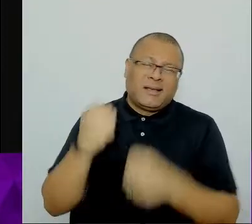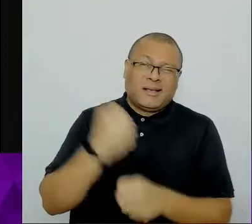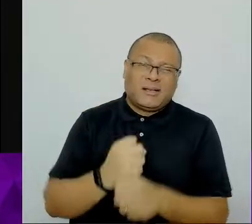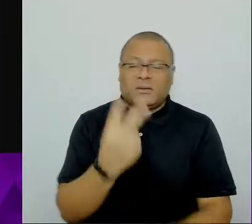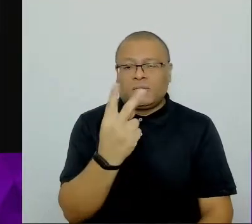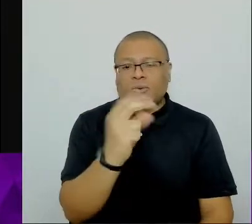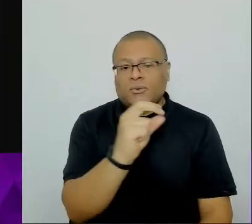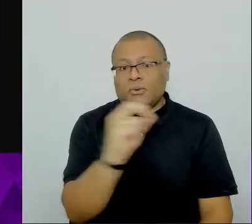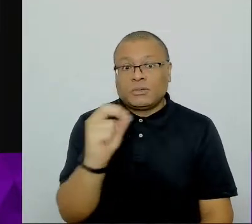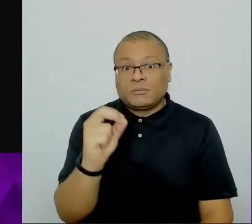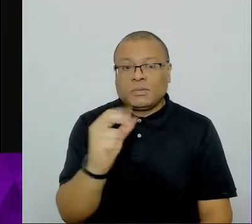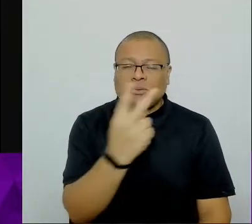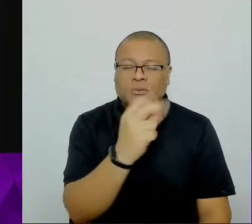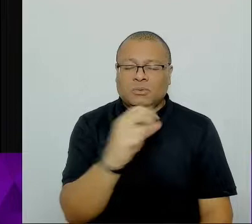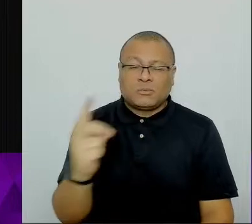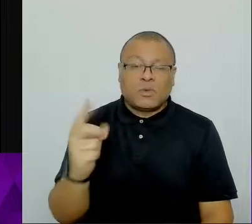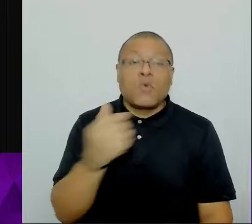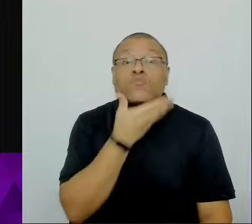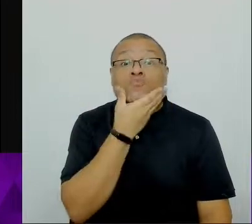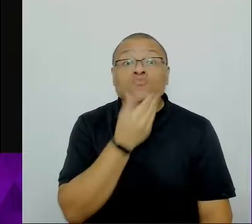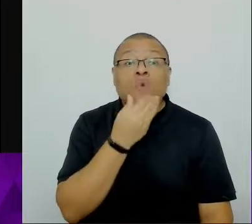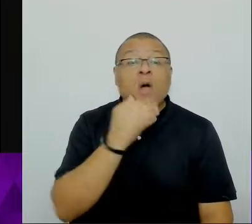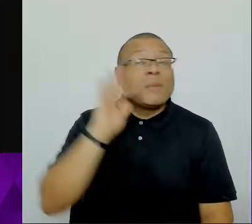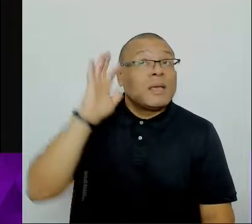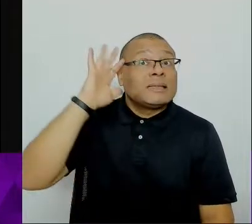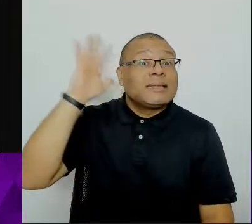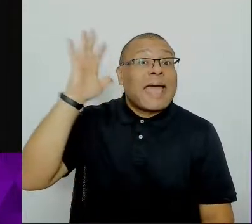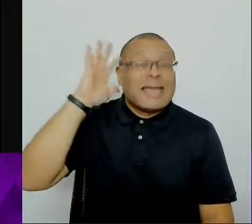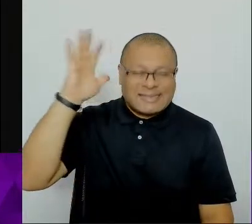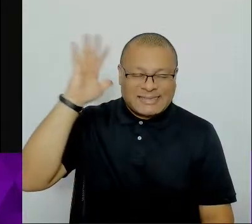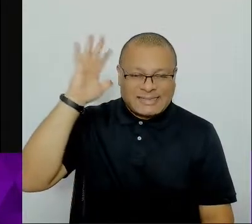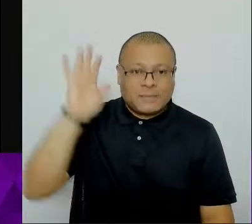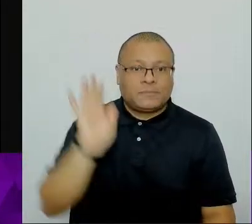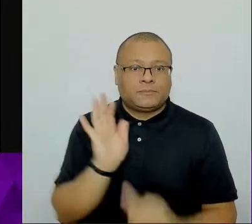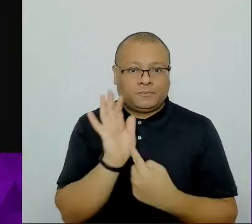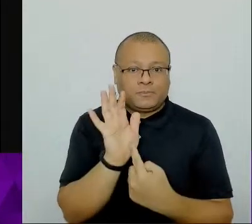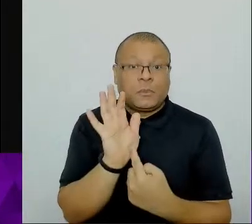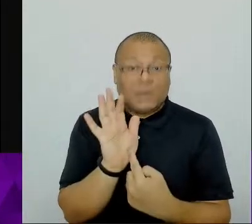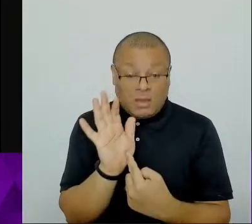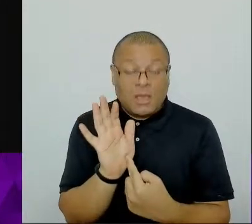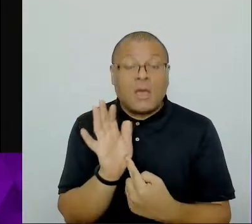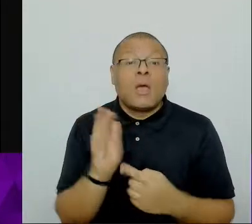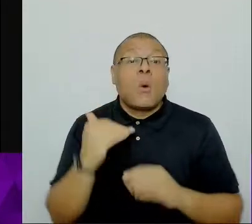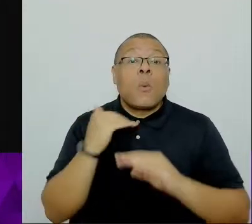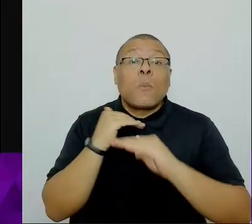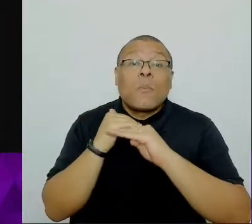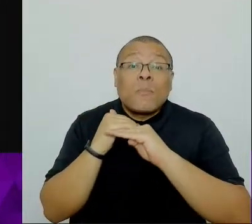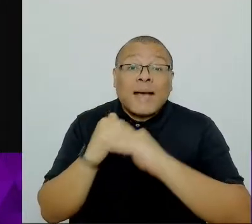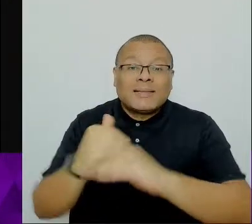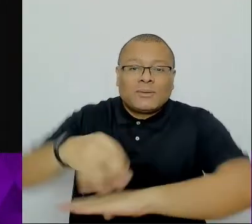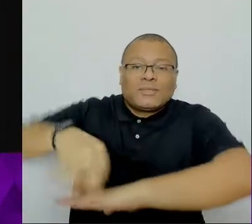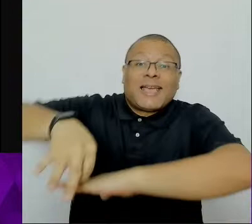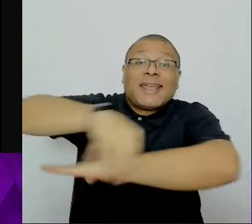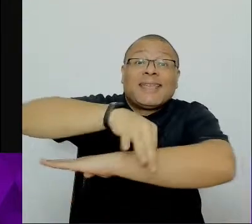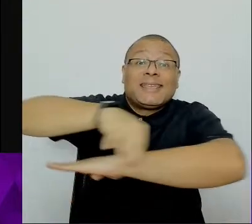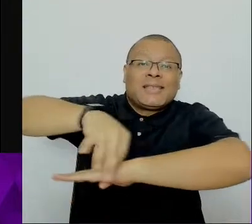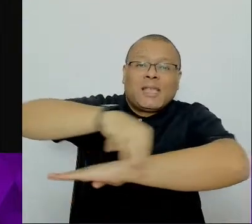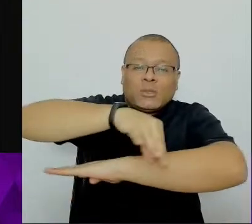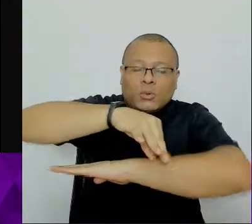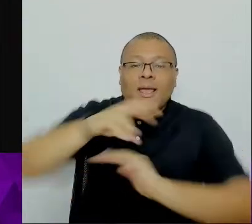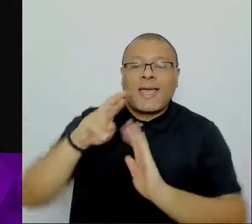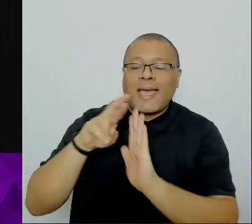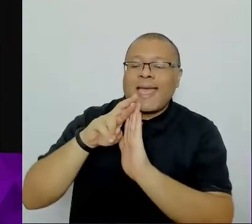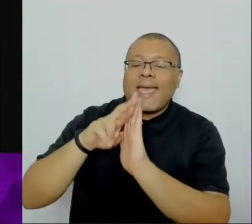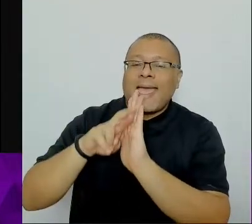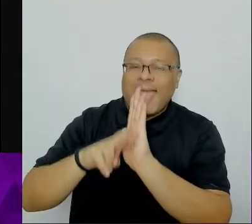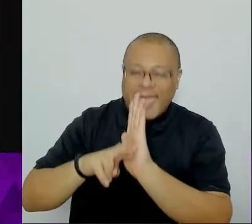tese dele, e ela significa Representational State Transfer. É um padrão arquitetural que define um conjunto de